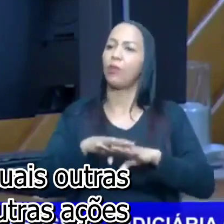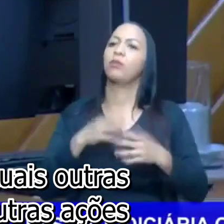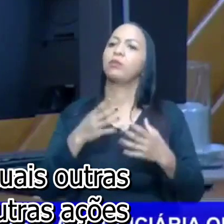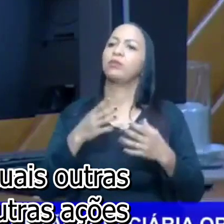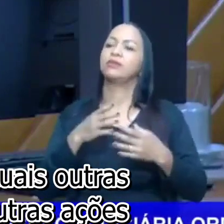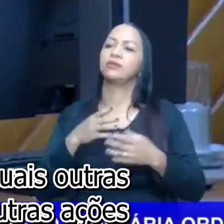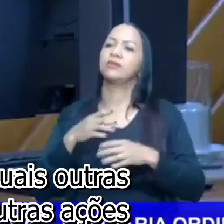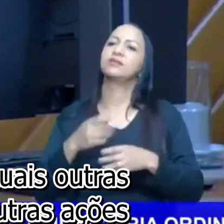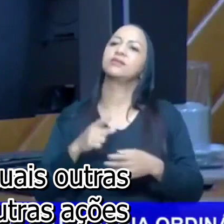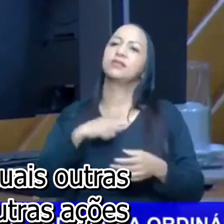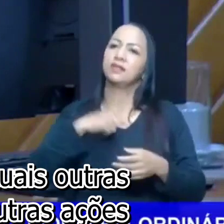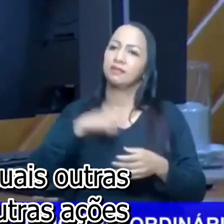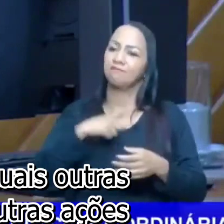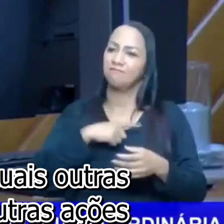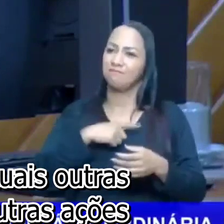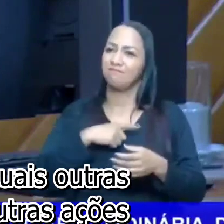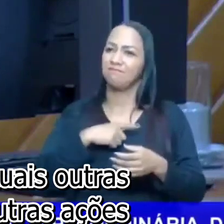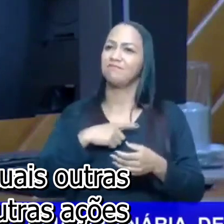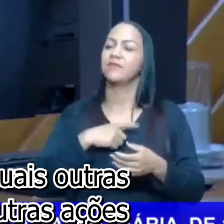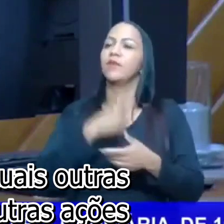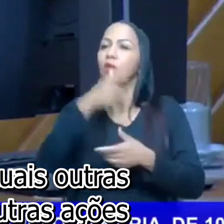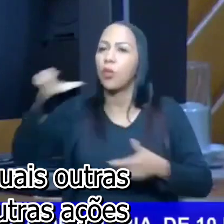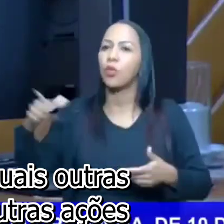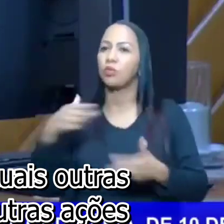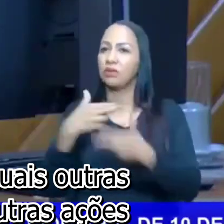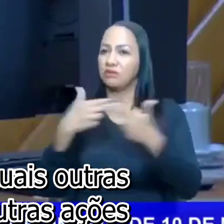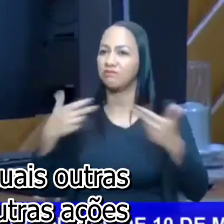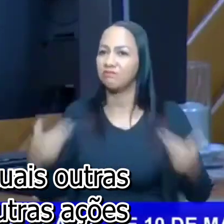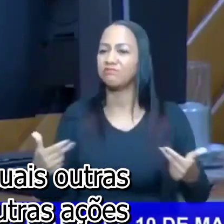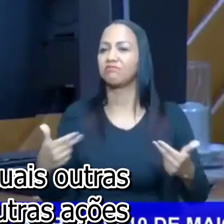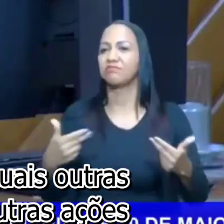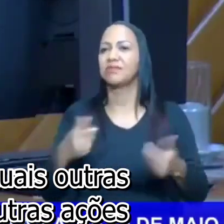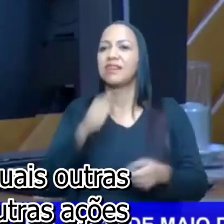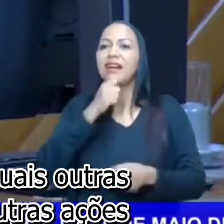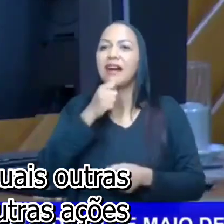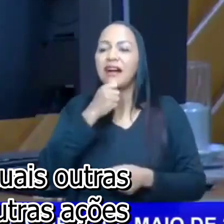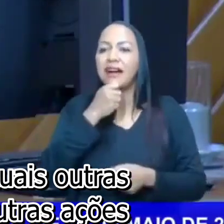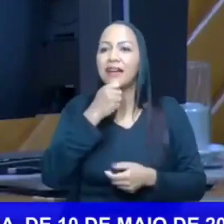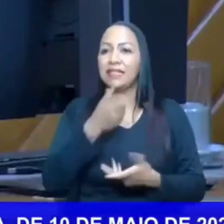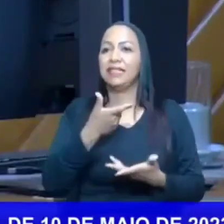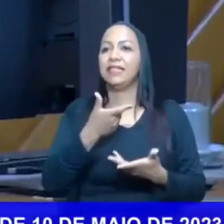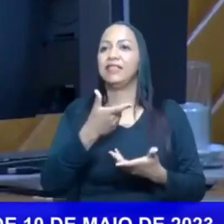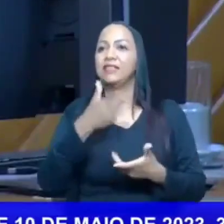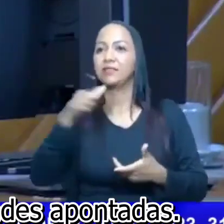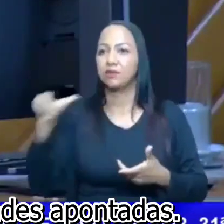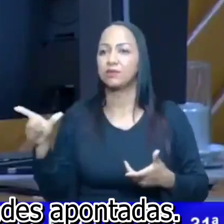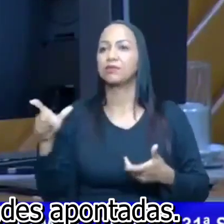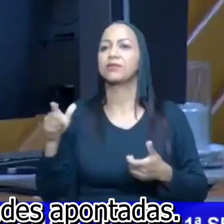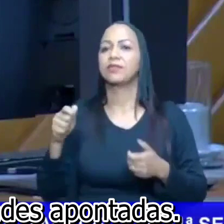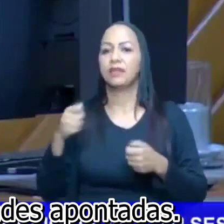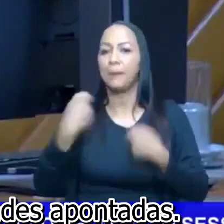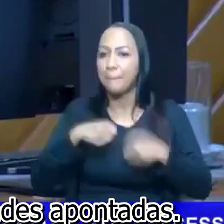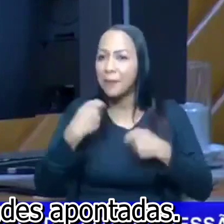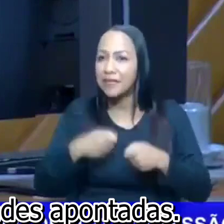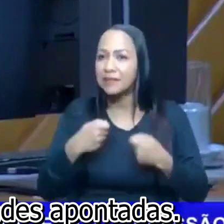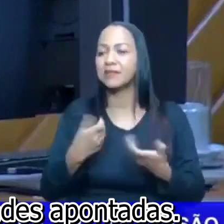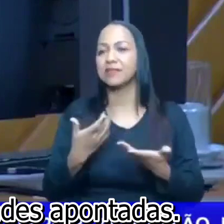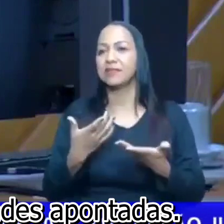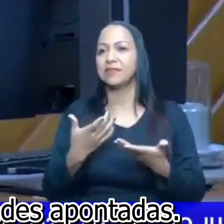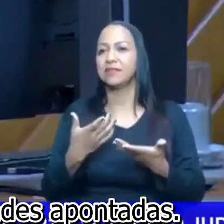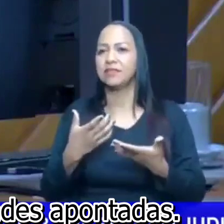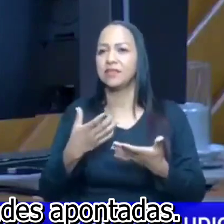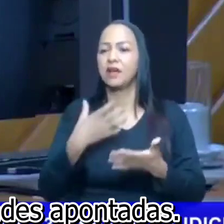irregularidade, sem prejuízo de eventuais outras ações cabíveis, ou seja, ainda que se utilizem outras ações, a prestação de contas pode